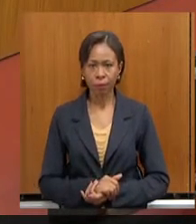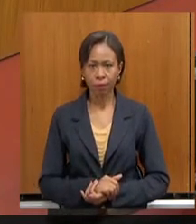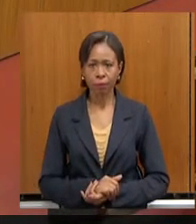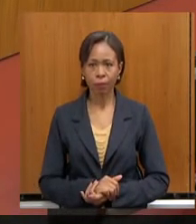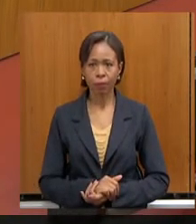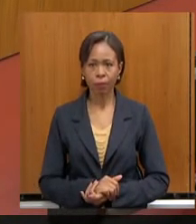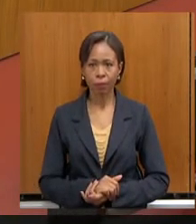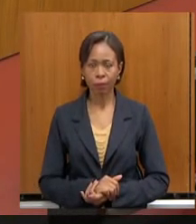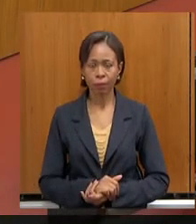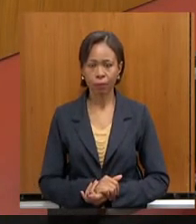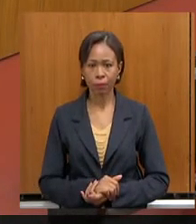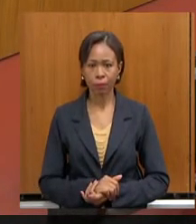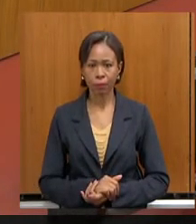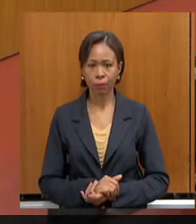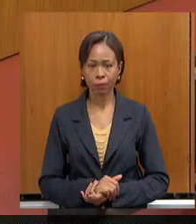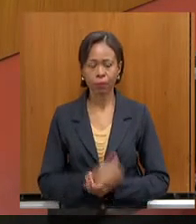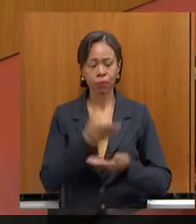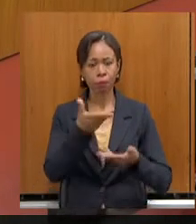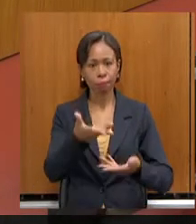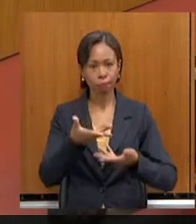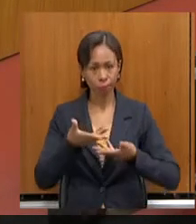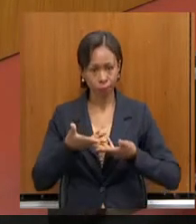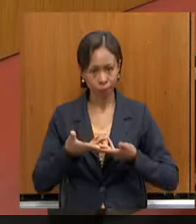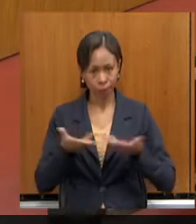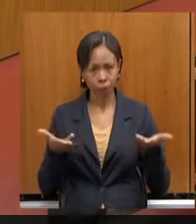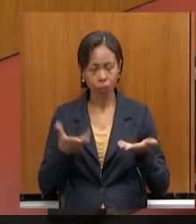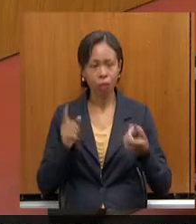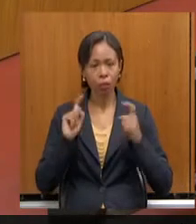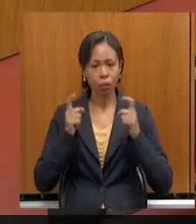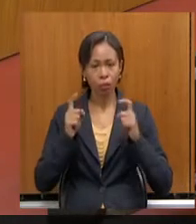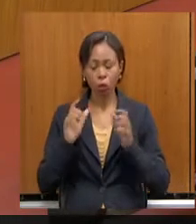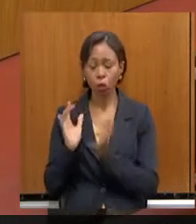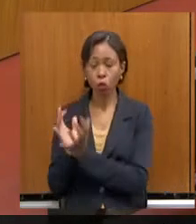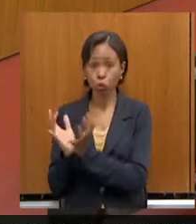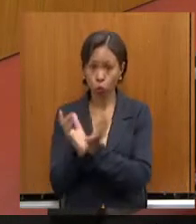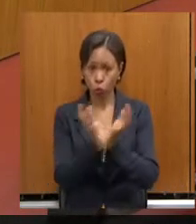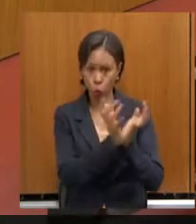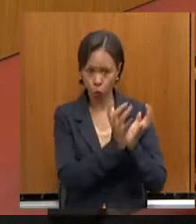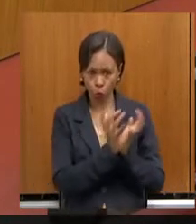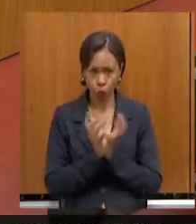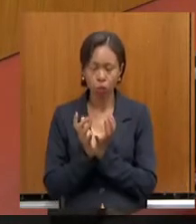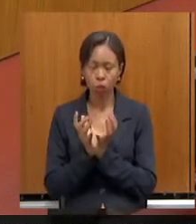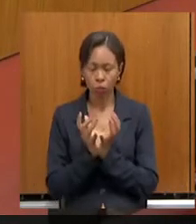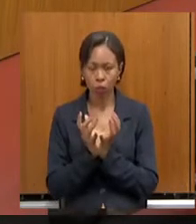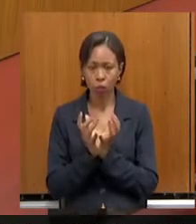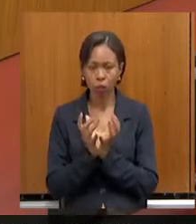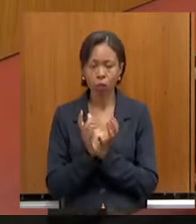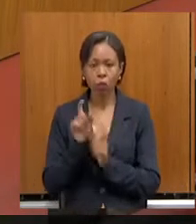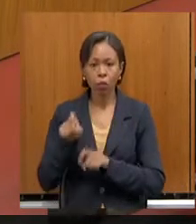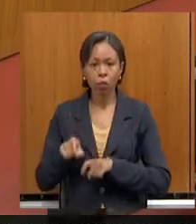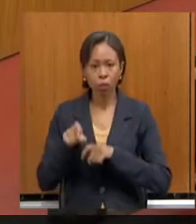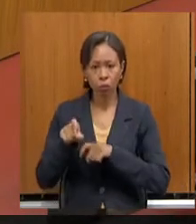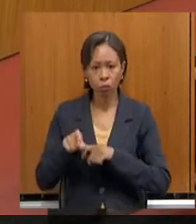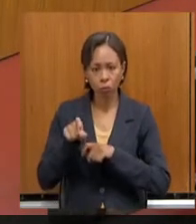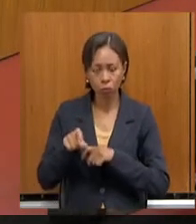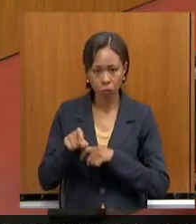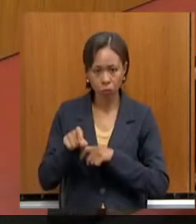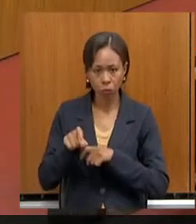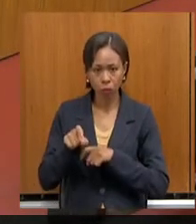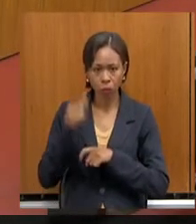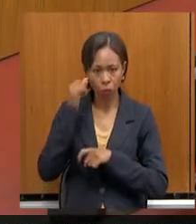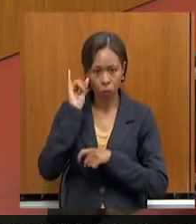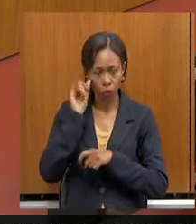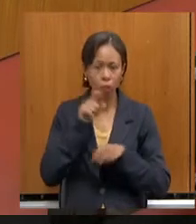e foram convidados para esta reunião às comissões de agropecuária agroindústria